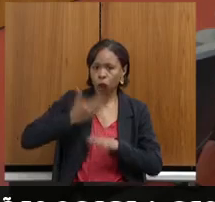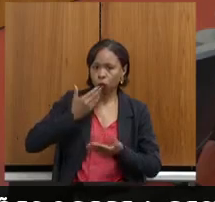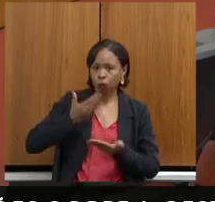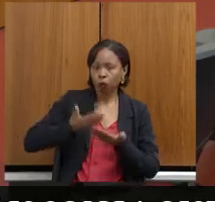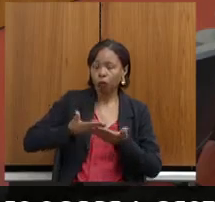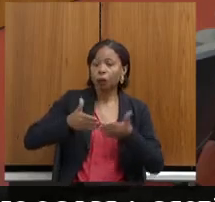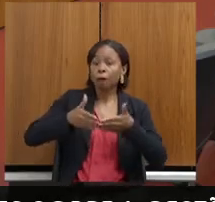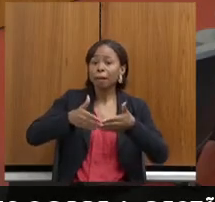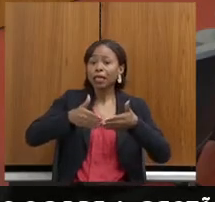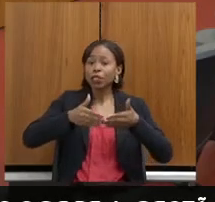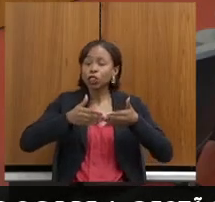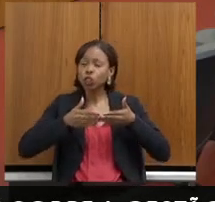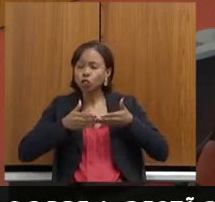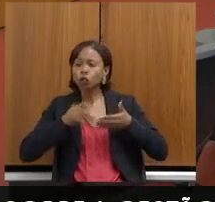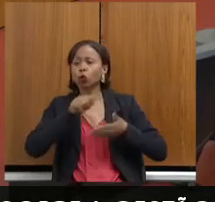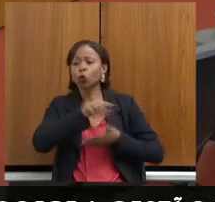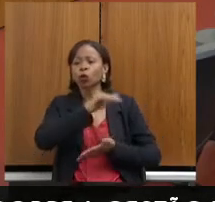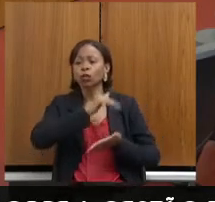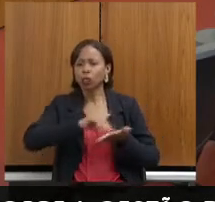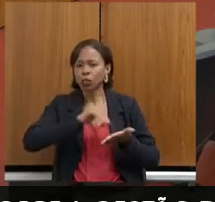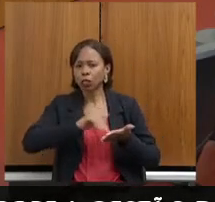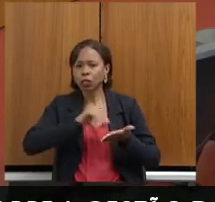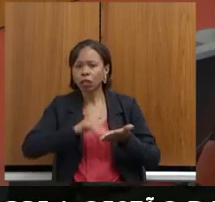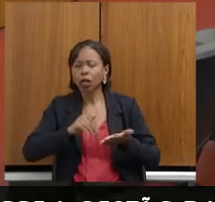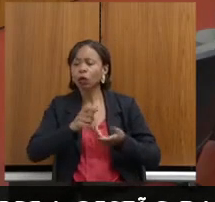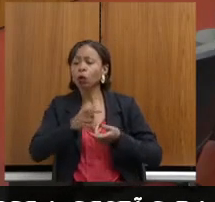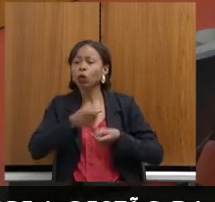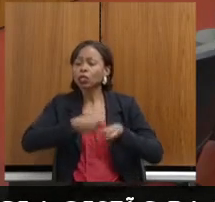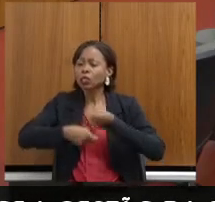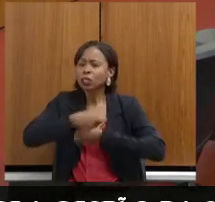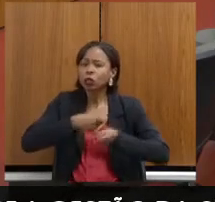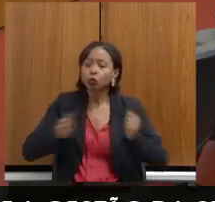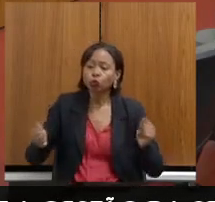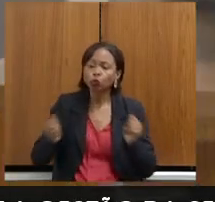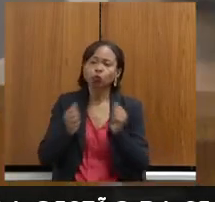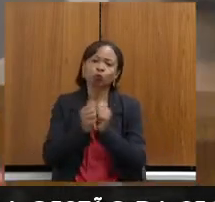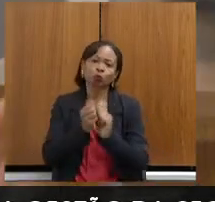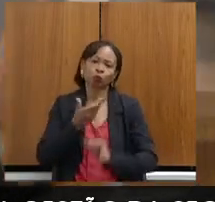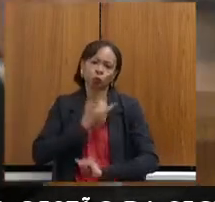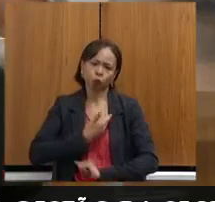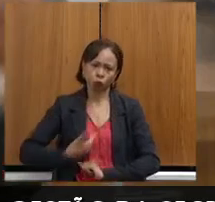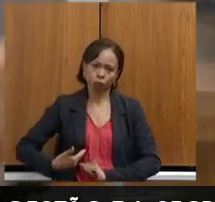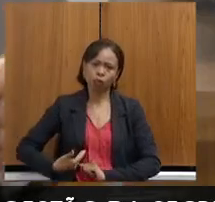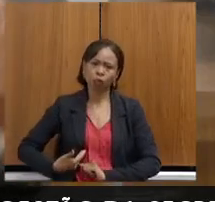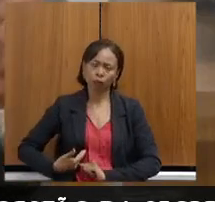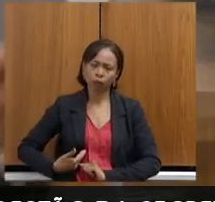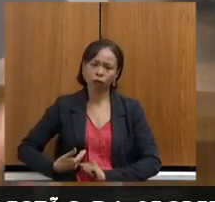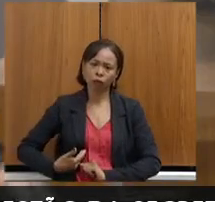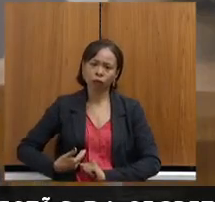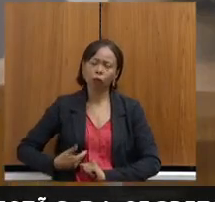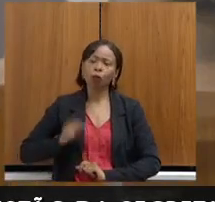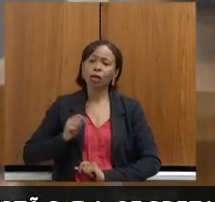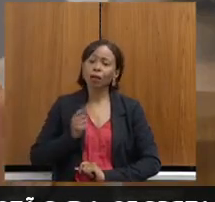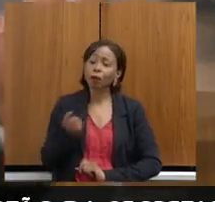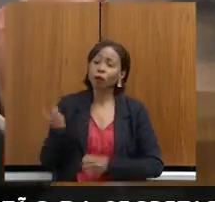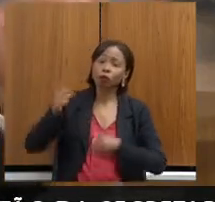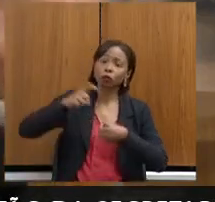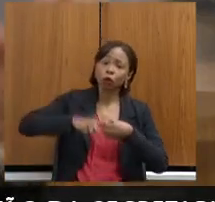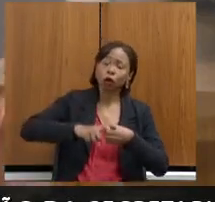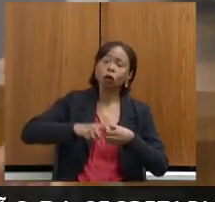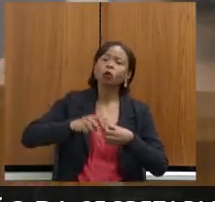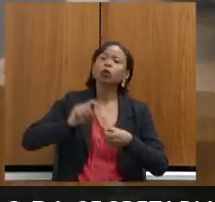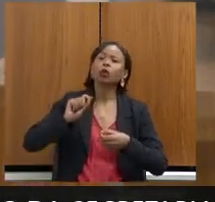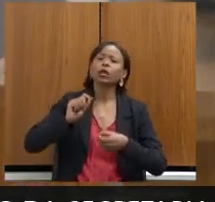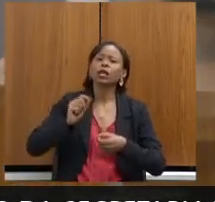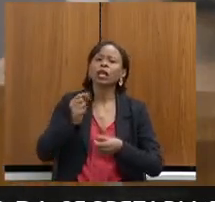solicitando ao secretário que faça a gestão junto ao governo para que retorne aquele vale que ele